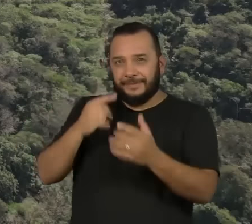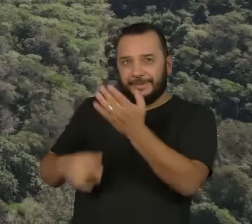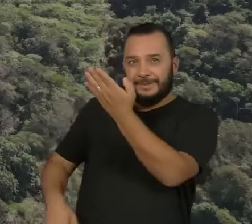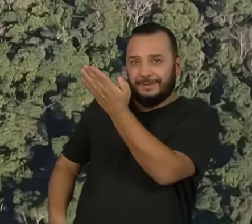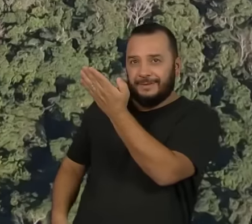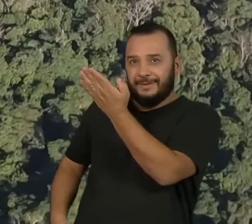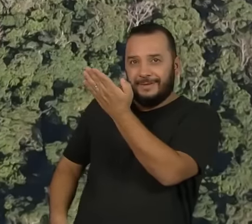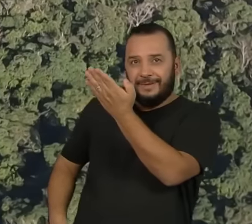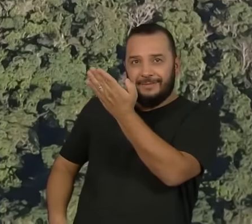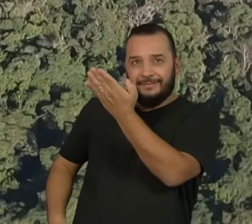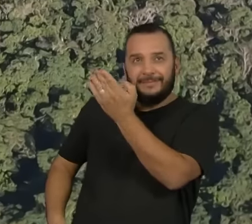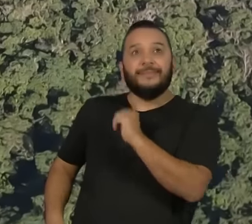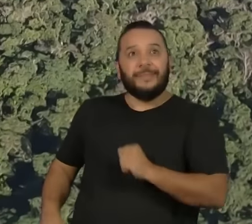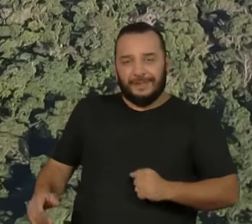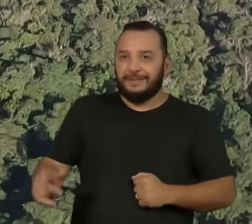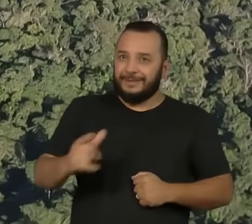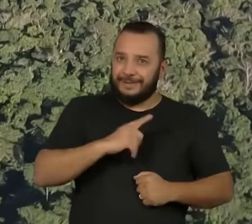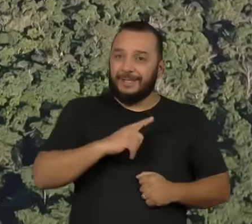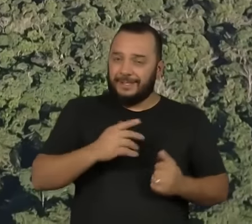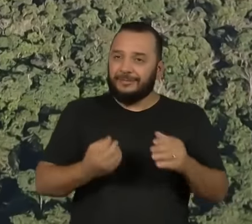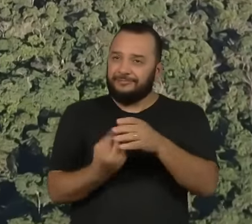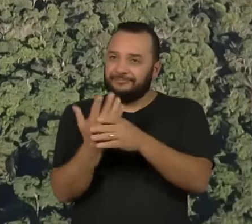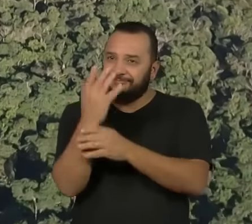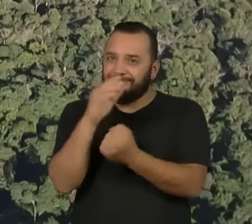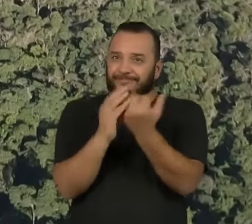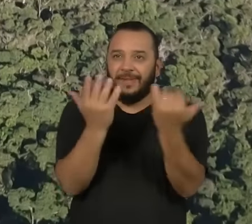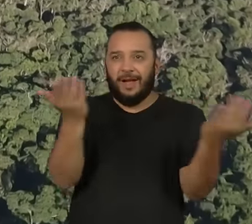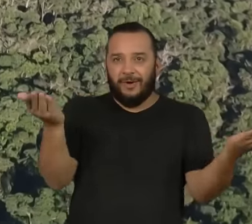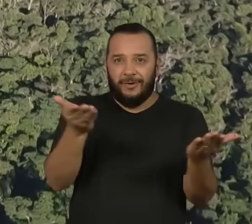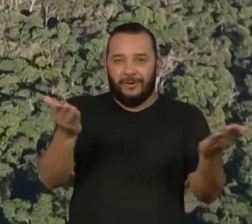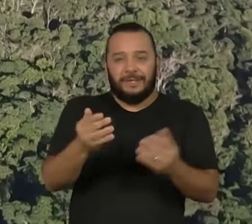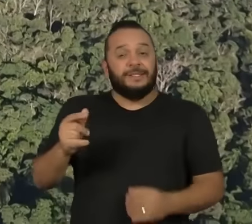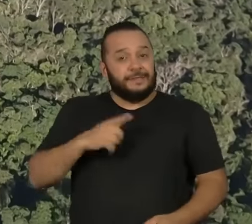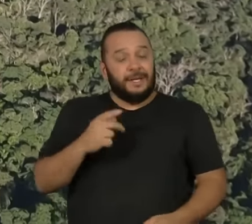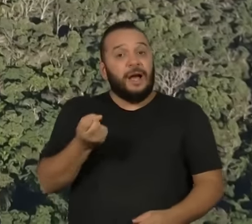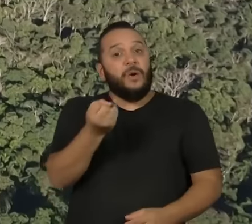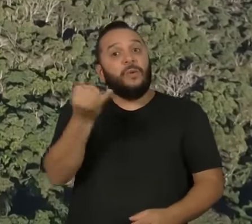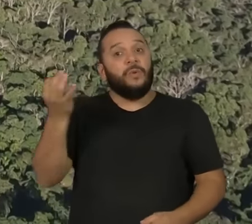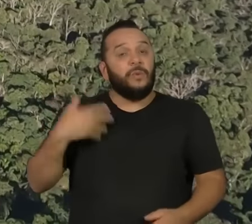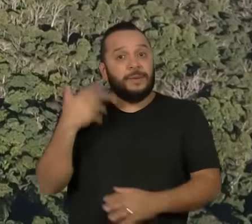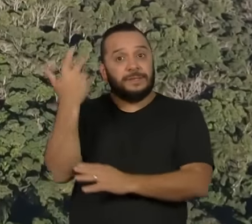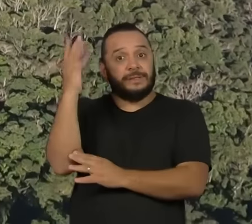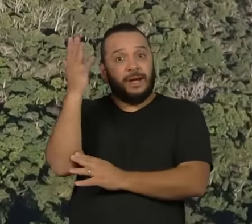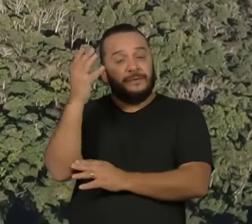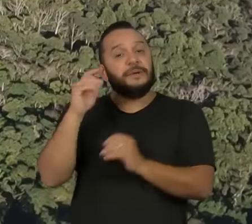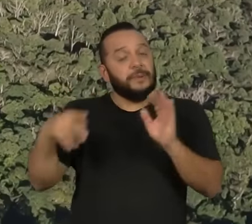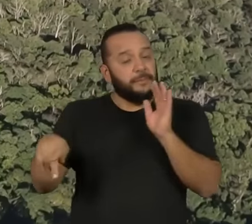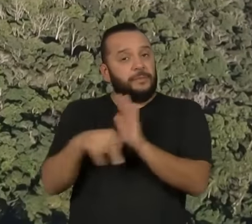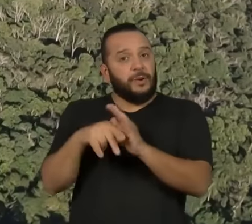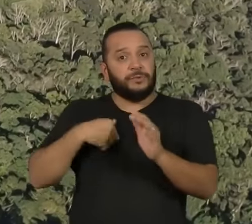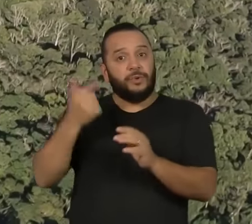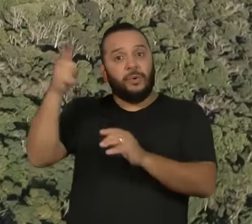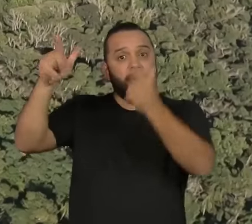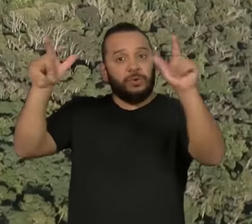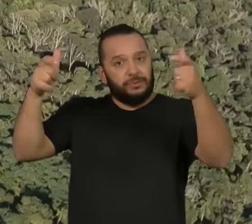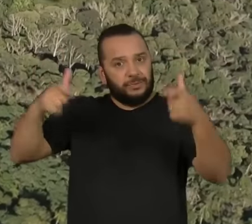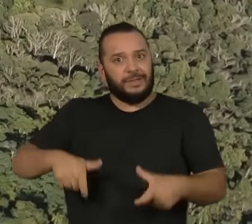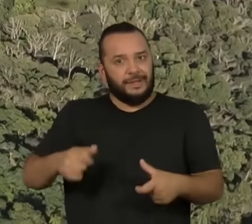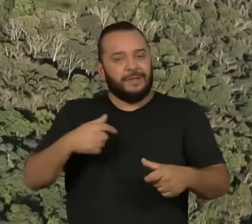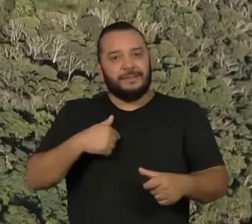Ainda sobraram árvores que não são da Mata Atlântica, como os cinamomos e as uvas do Japão, que, segundo os